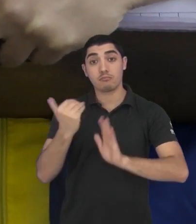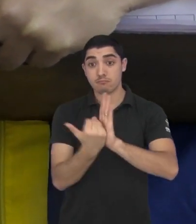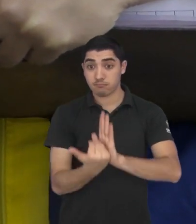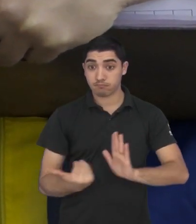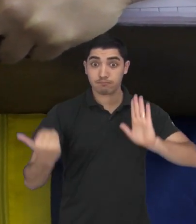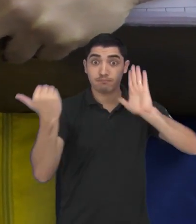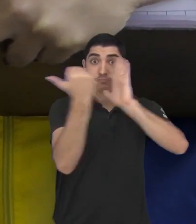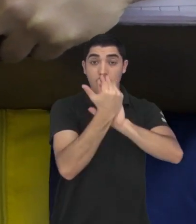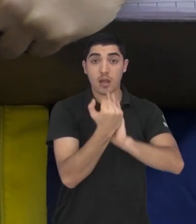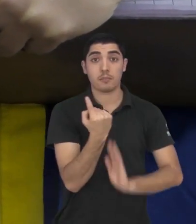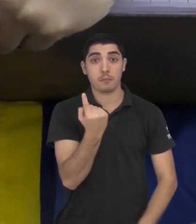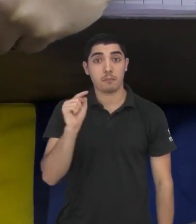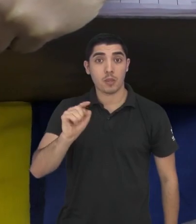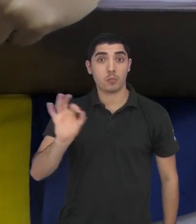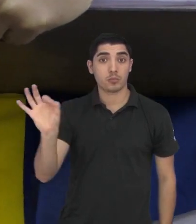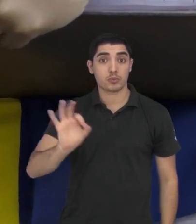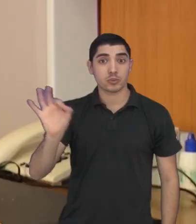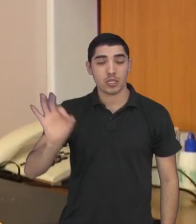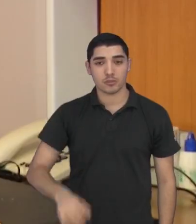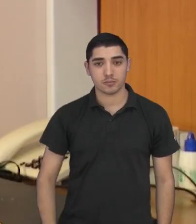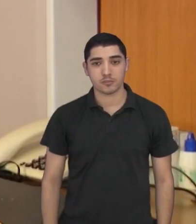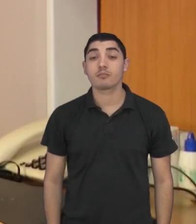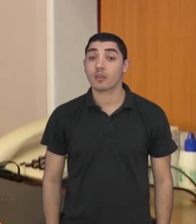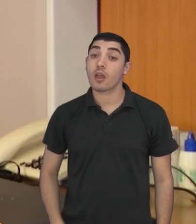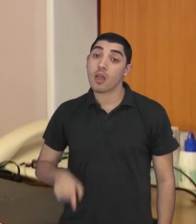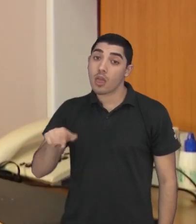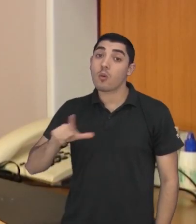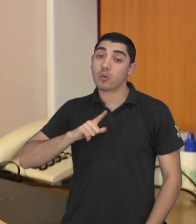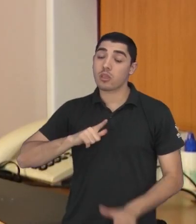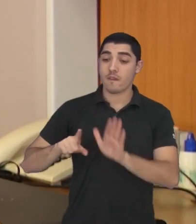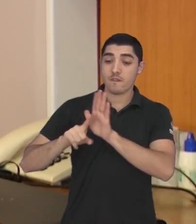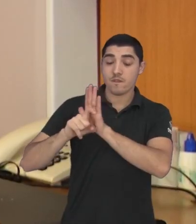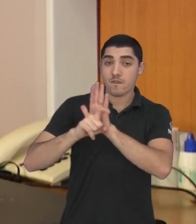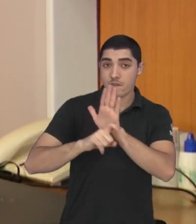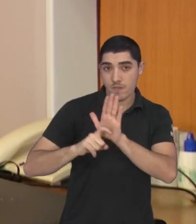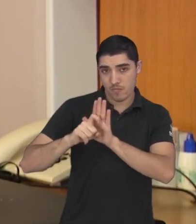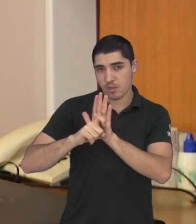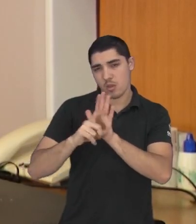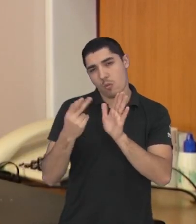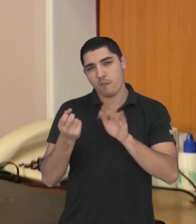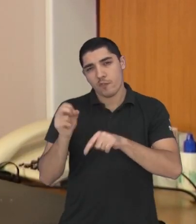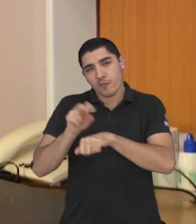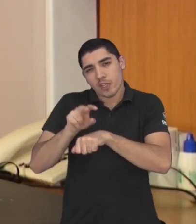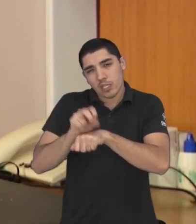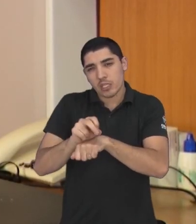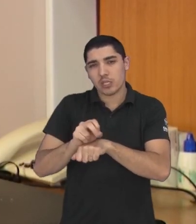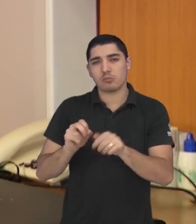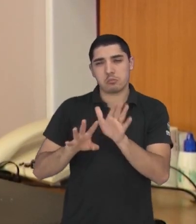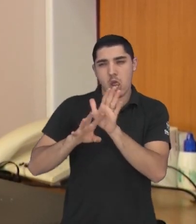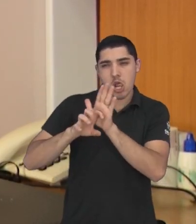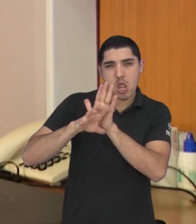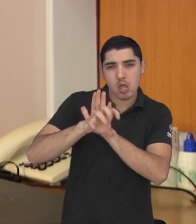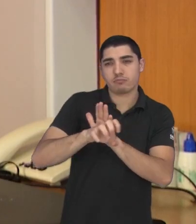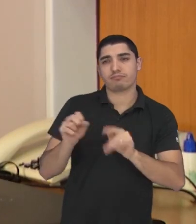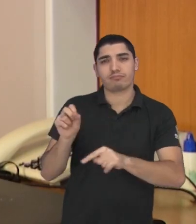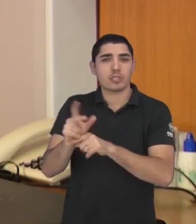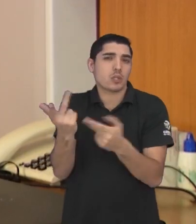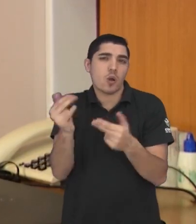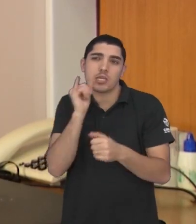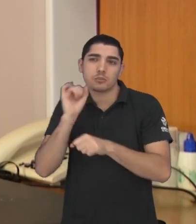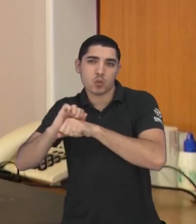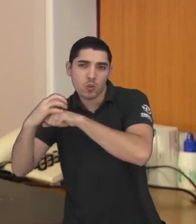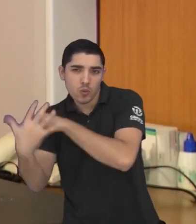compra e puderam renegociar a sua dívida, né? Parcelando, um parcelamento menor. E assim até,